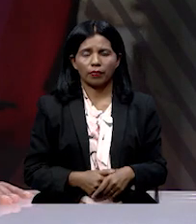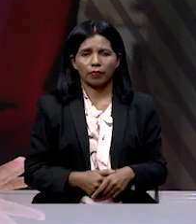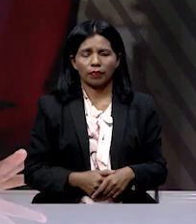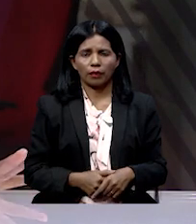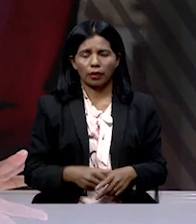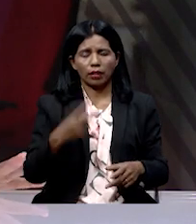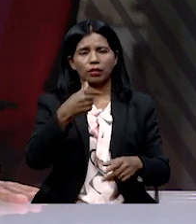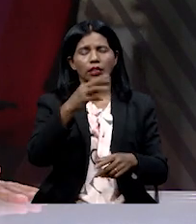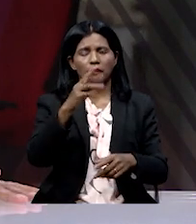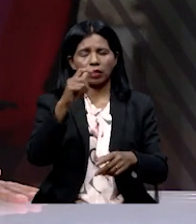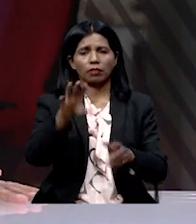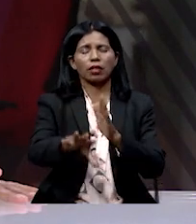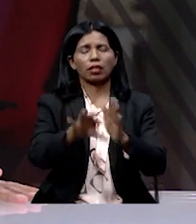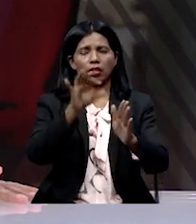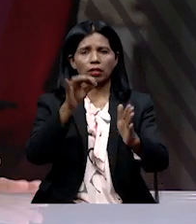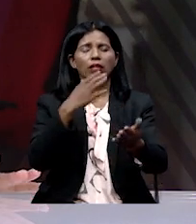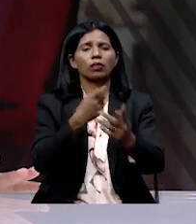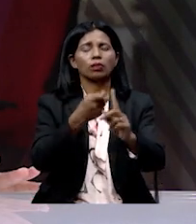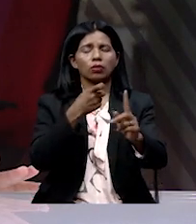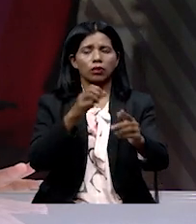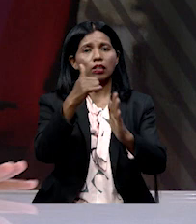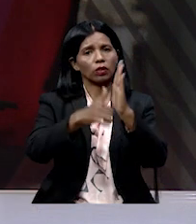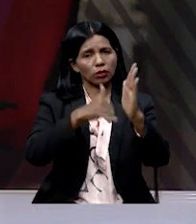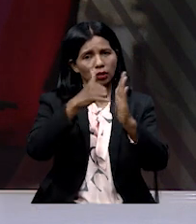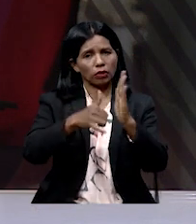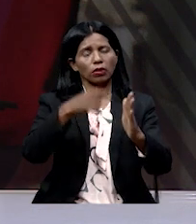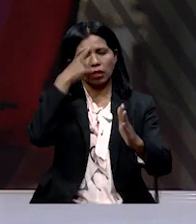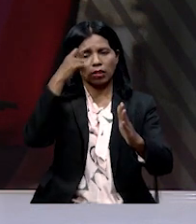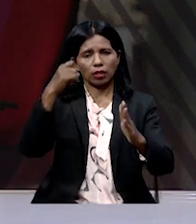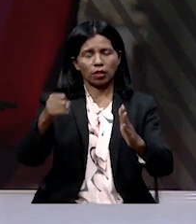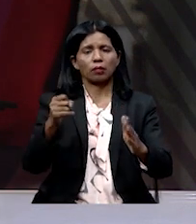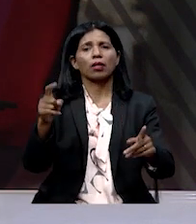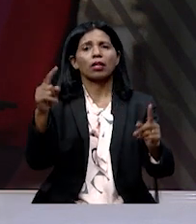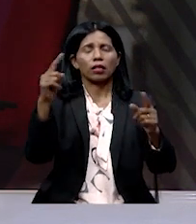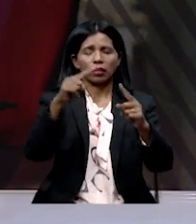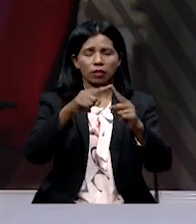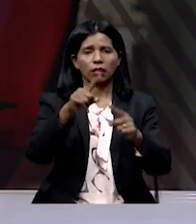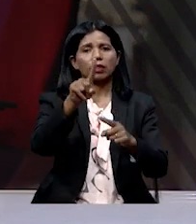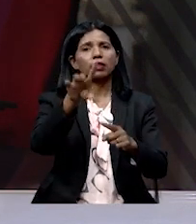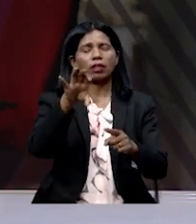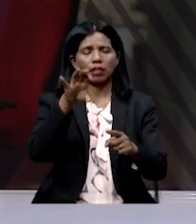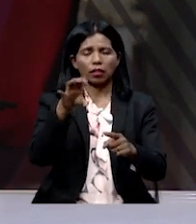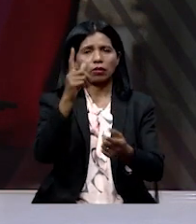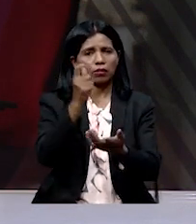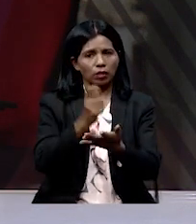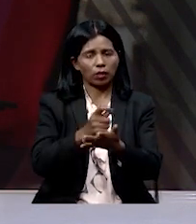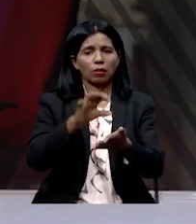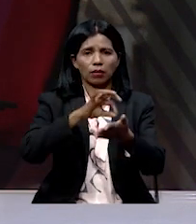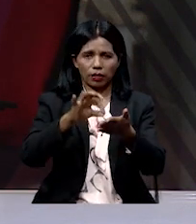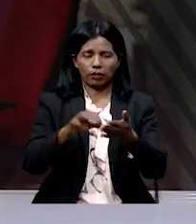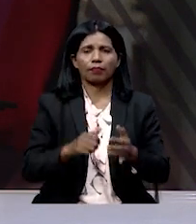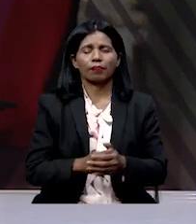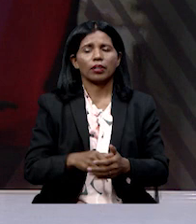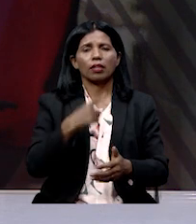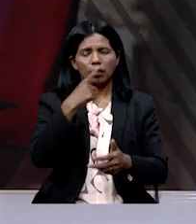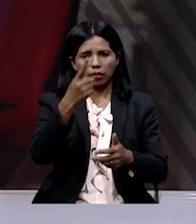Telespectadores, GMTV retenha reconhecimento russo YouTube, também consegue atingir 100 mil assinantes. A Totene Clan conta a